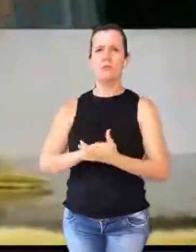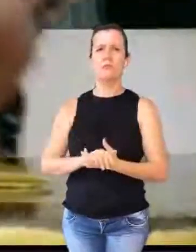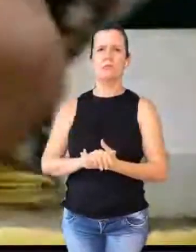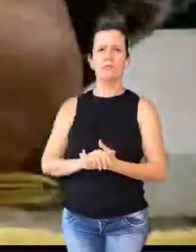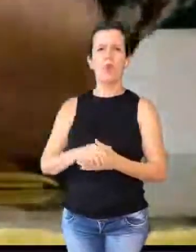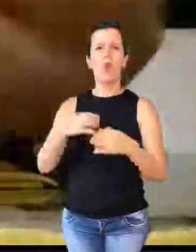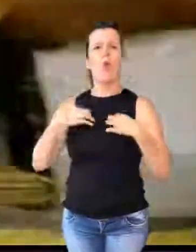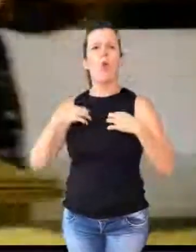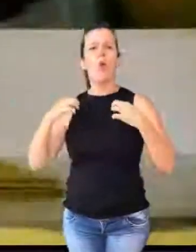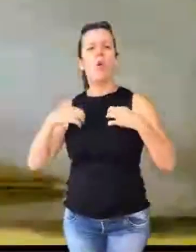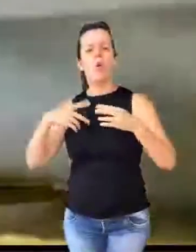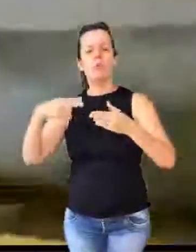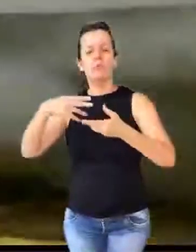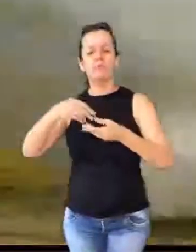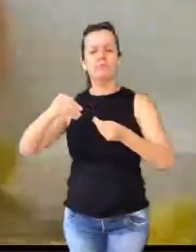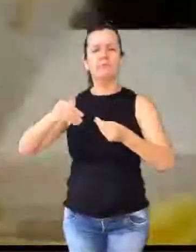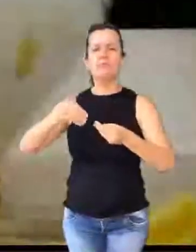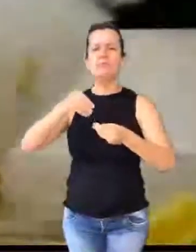ser